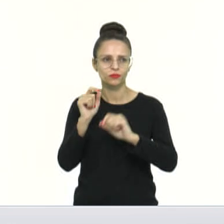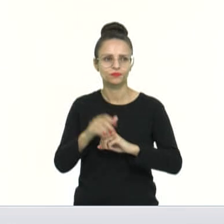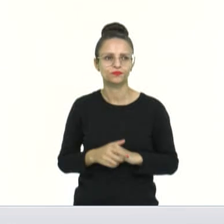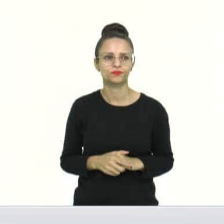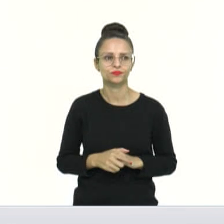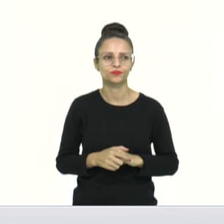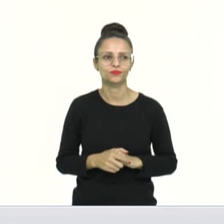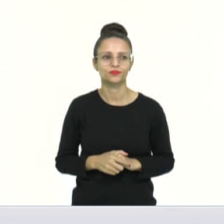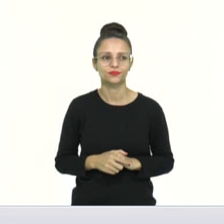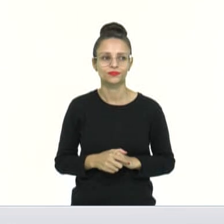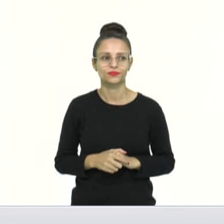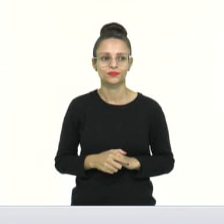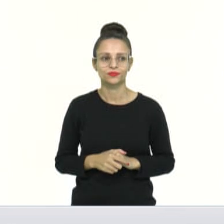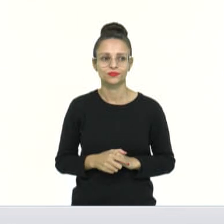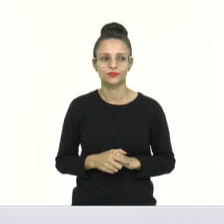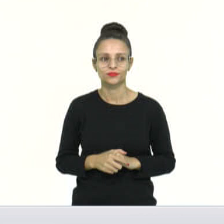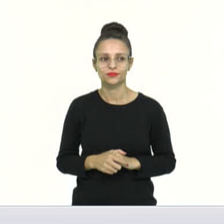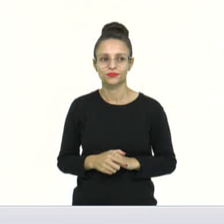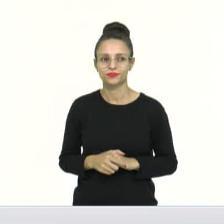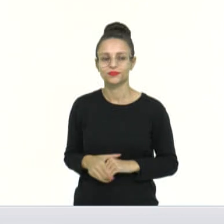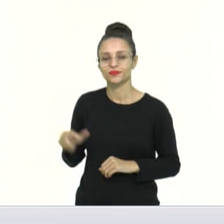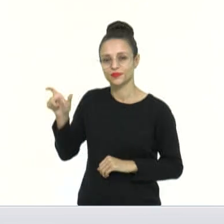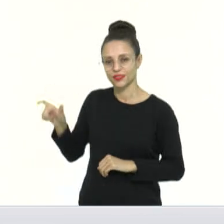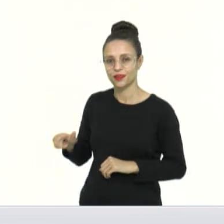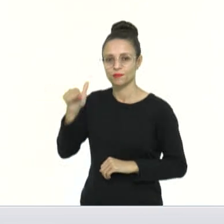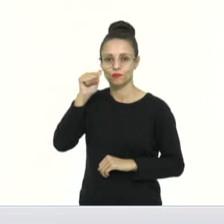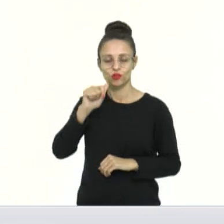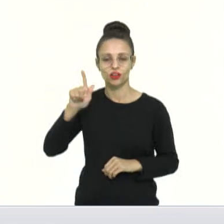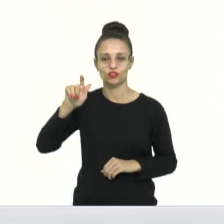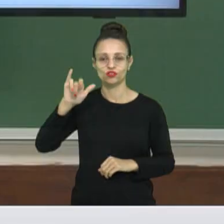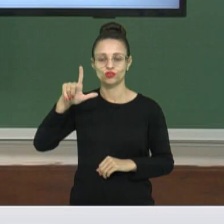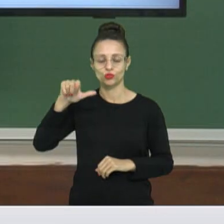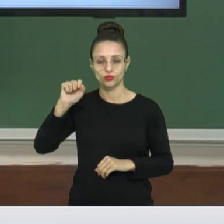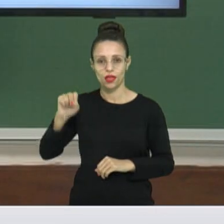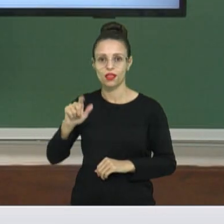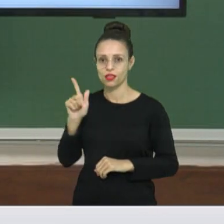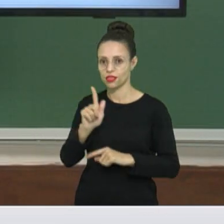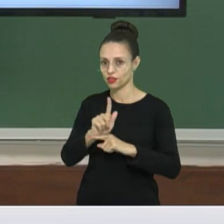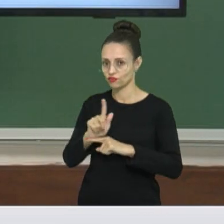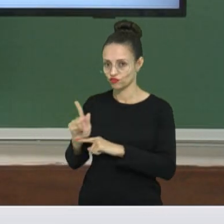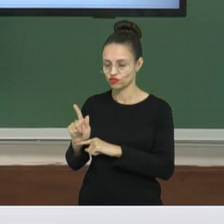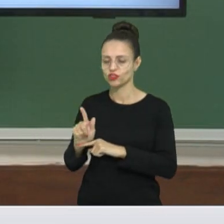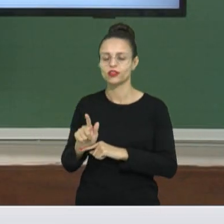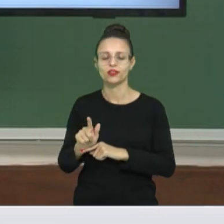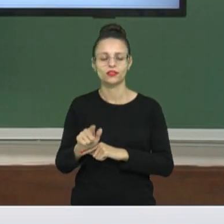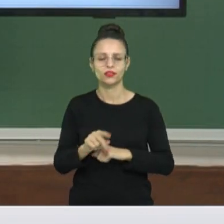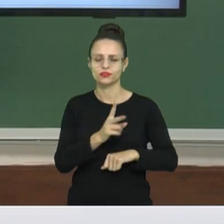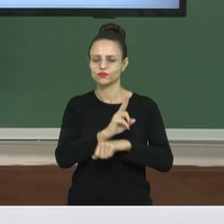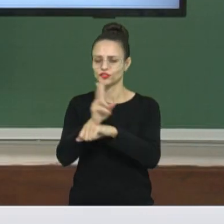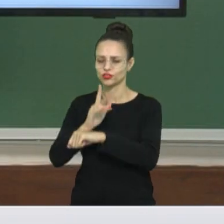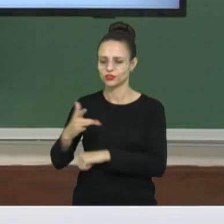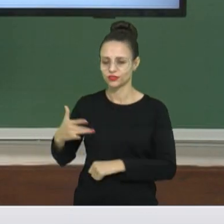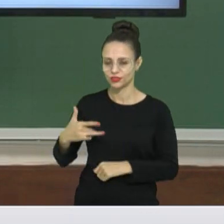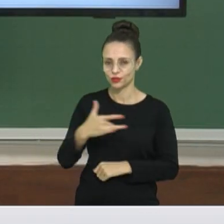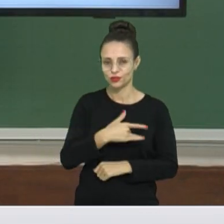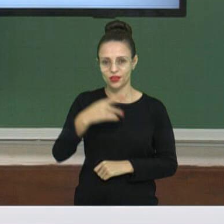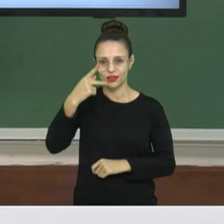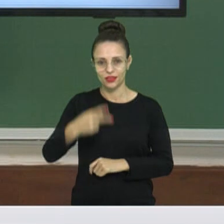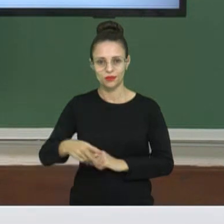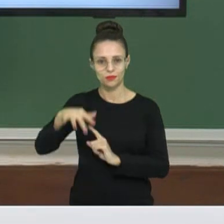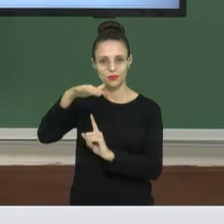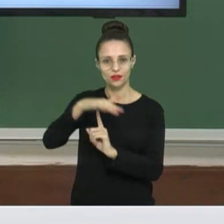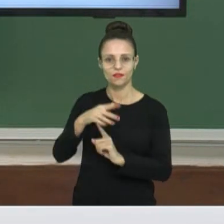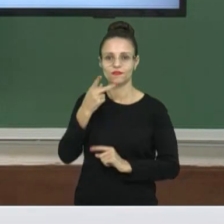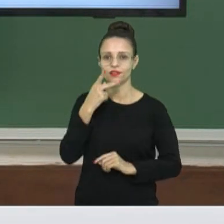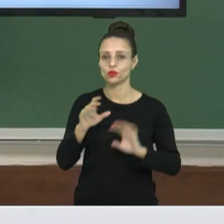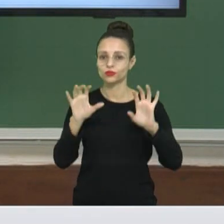dengue? A Gilsa Rodrigues, gerente de Vigilância de Saúde da Secretaria de Saúde do Paraná, disse o